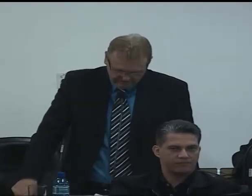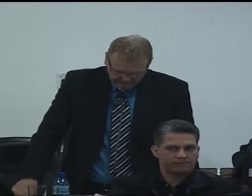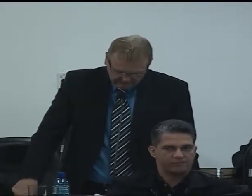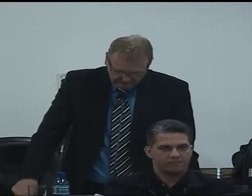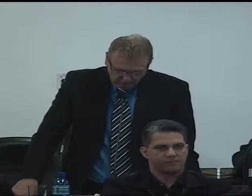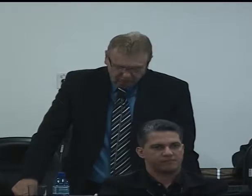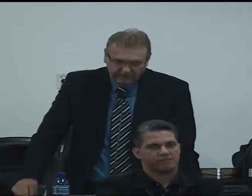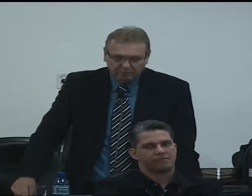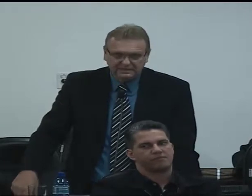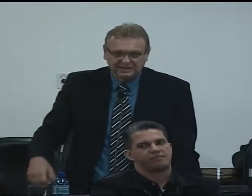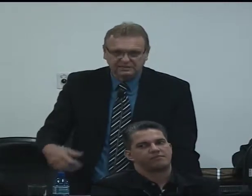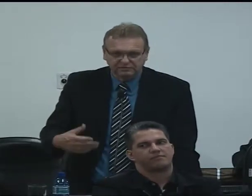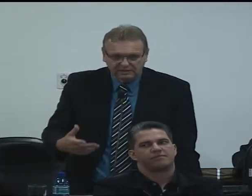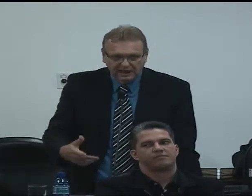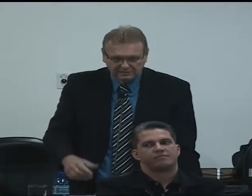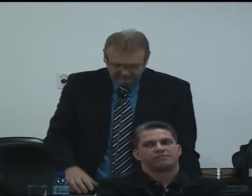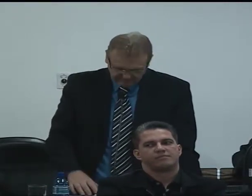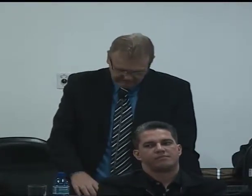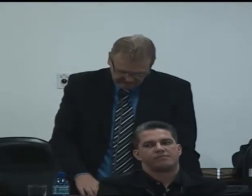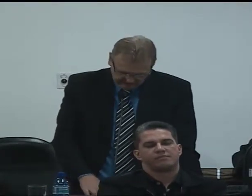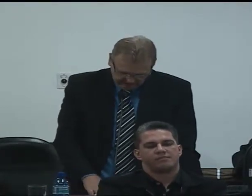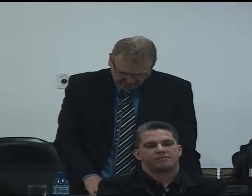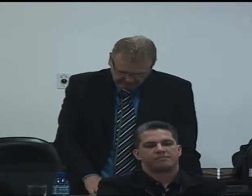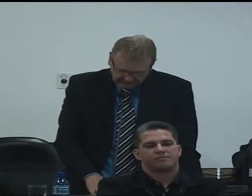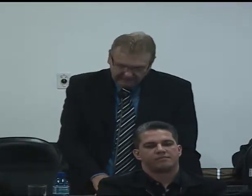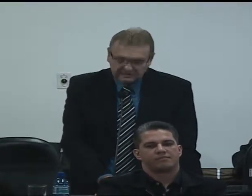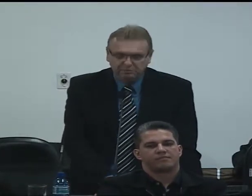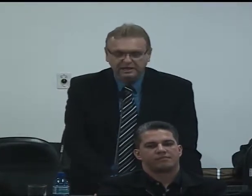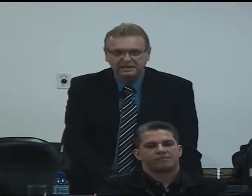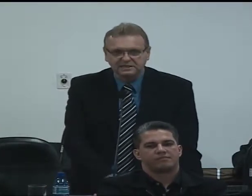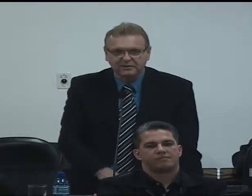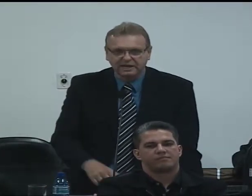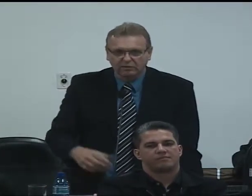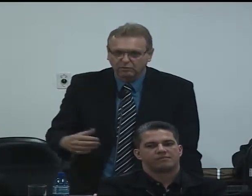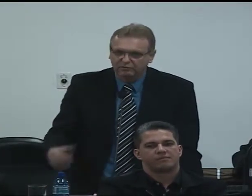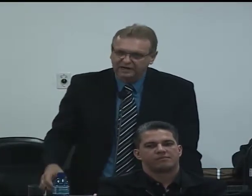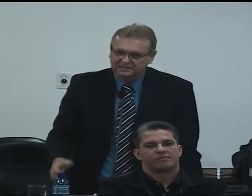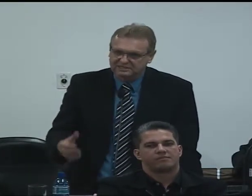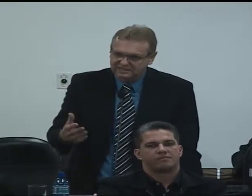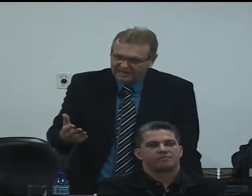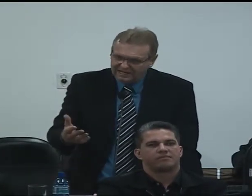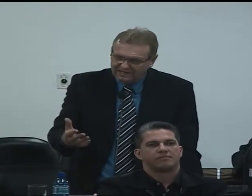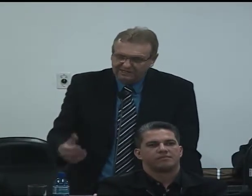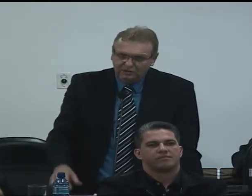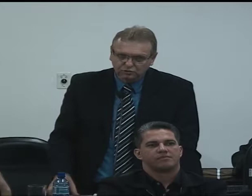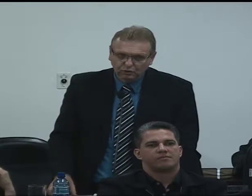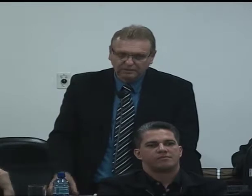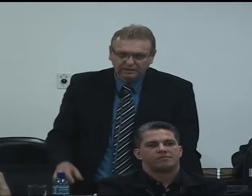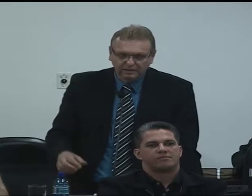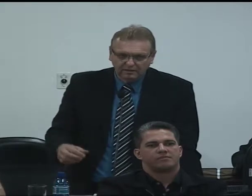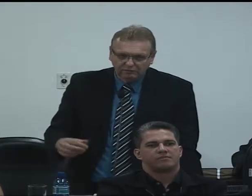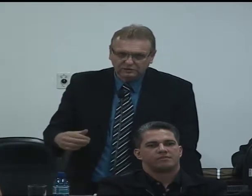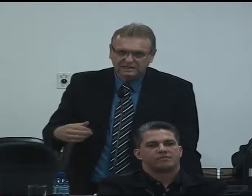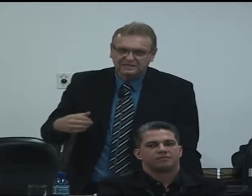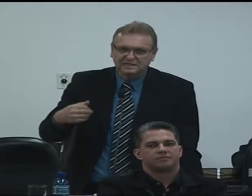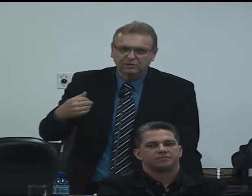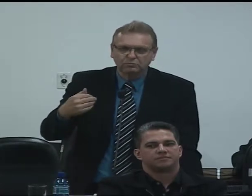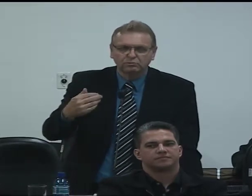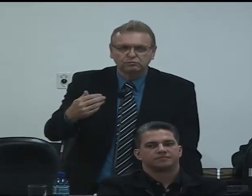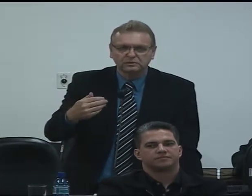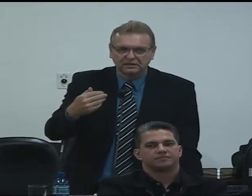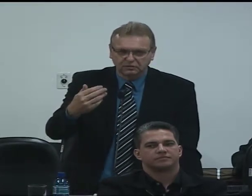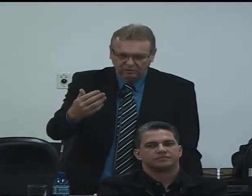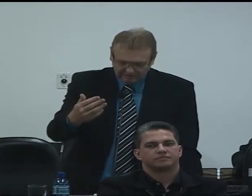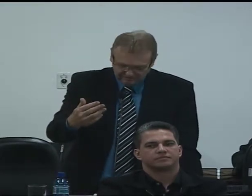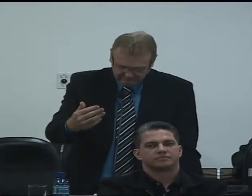que contempla essa atividade e depois aquela explicação aquela conversa séria sobre você está no